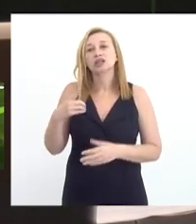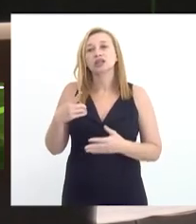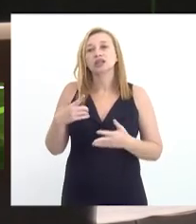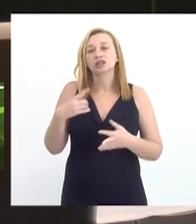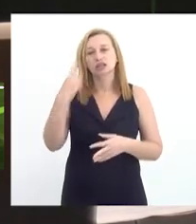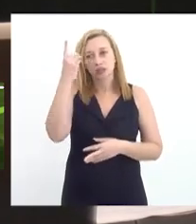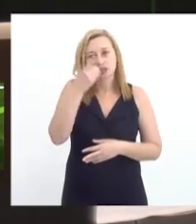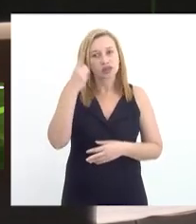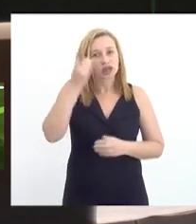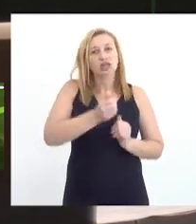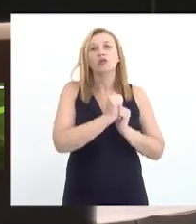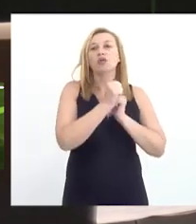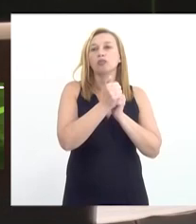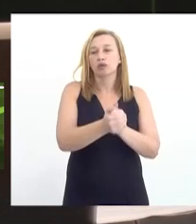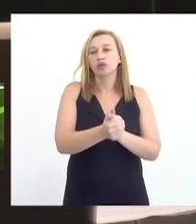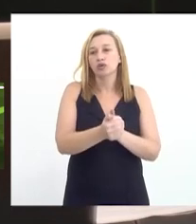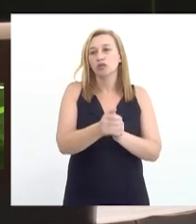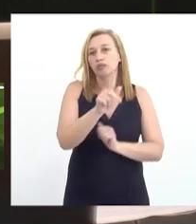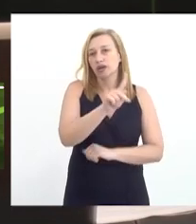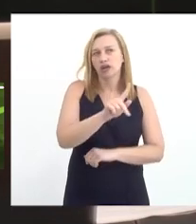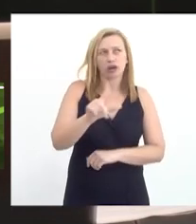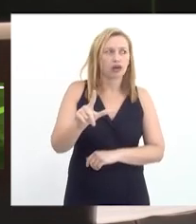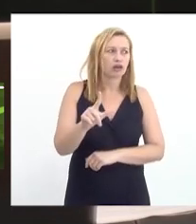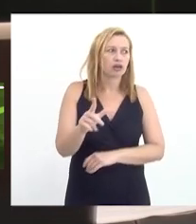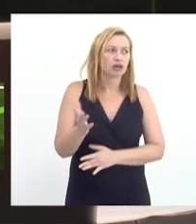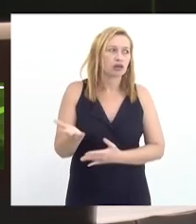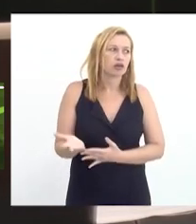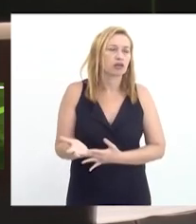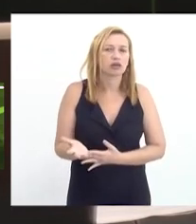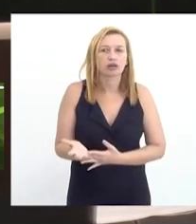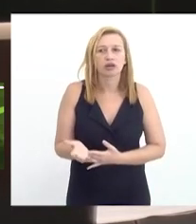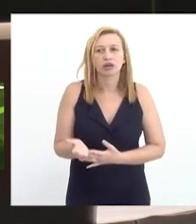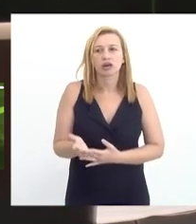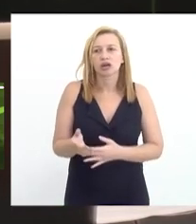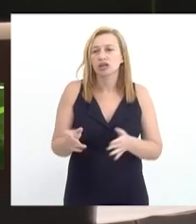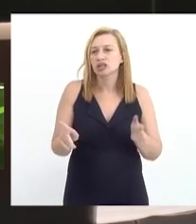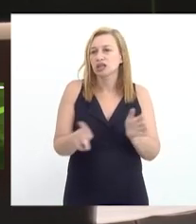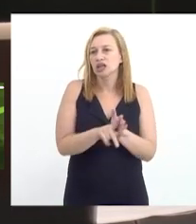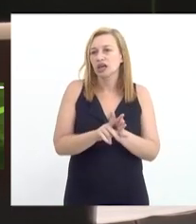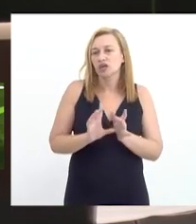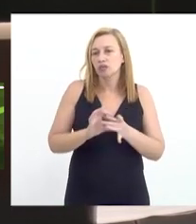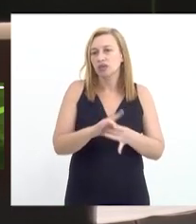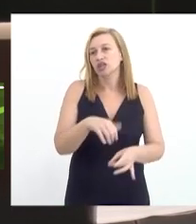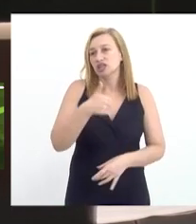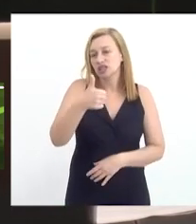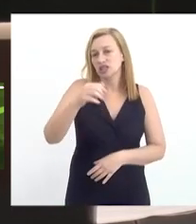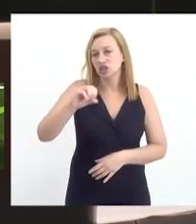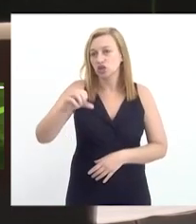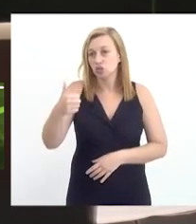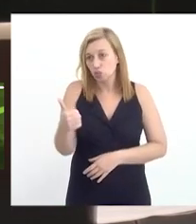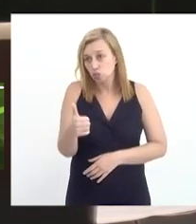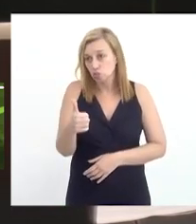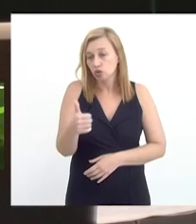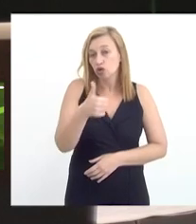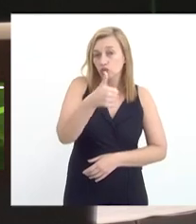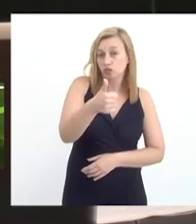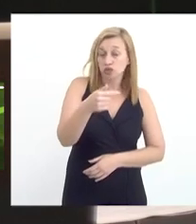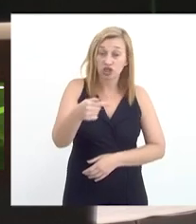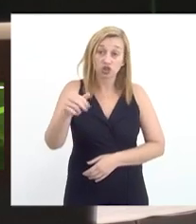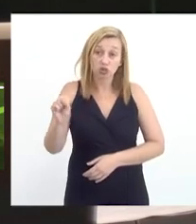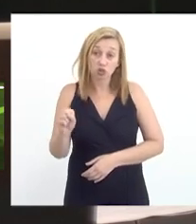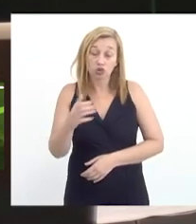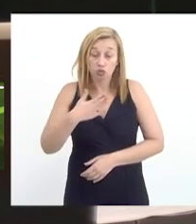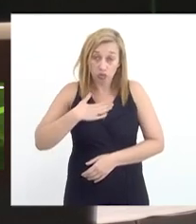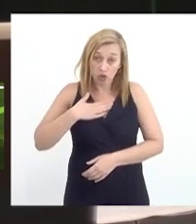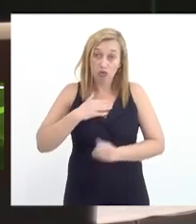A pele Projeto de lei Complementar 101 Que é 178 O meu